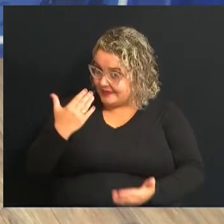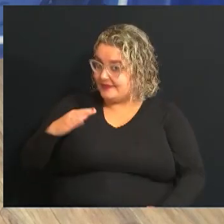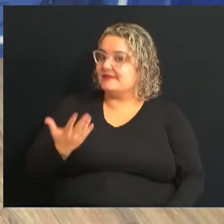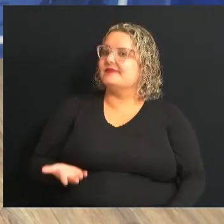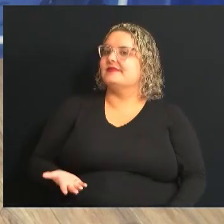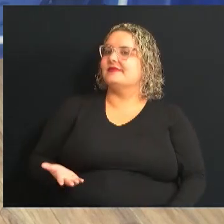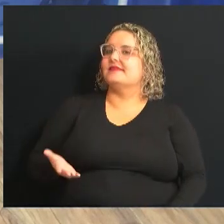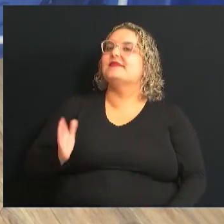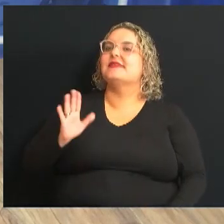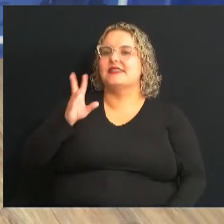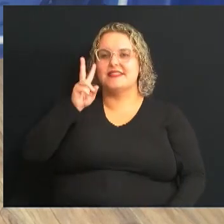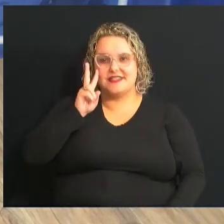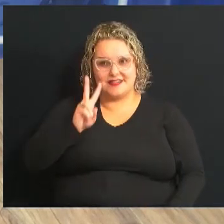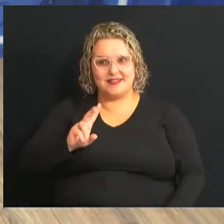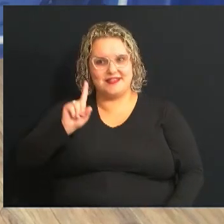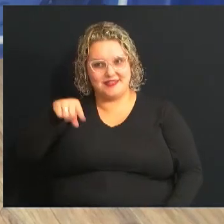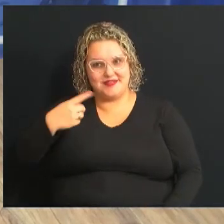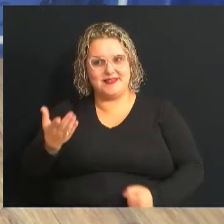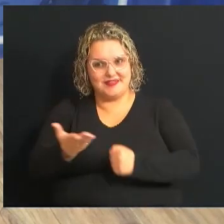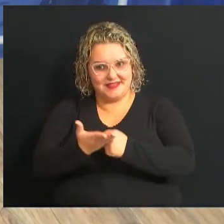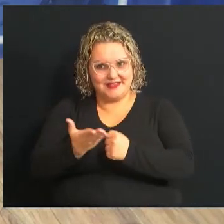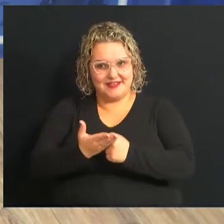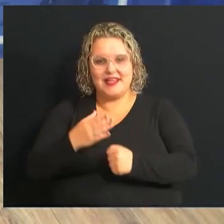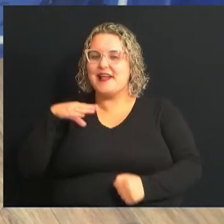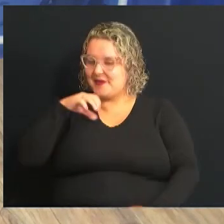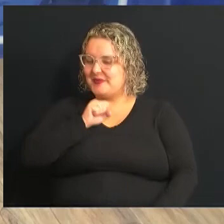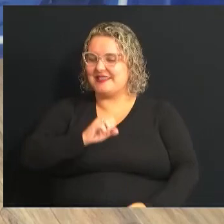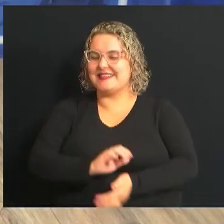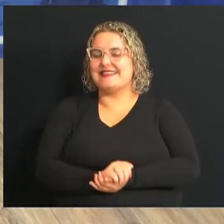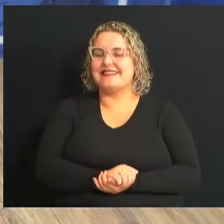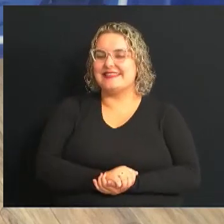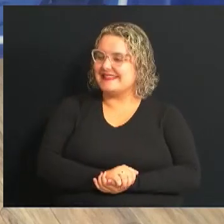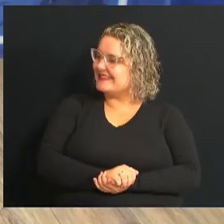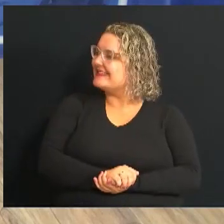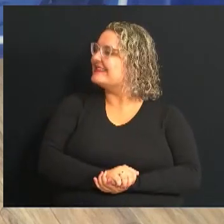vai conferir depois do nosso intervalo, que é rapidinho.